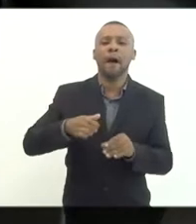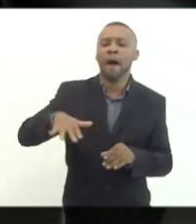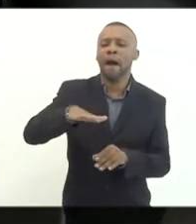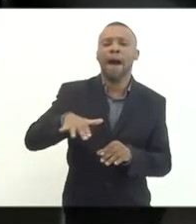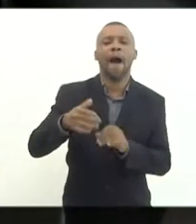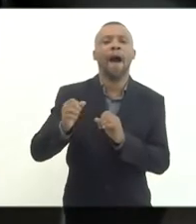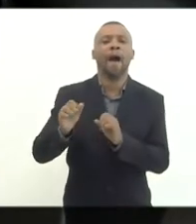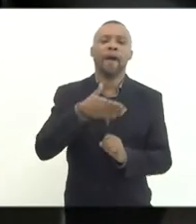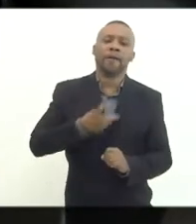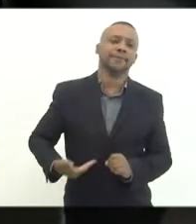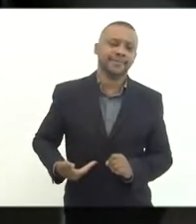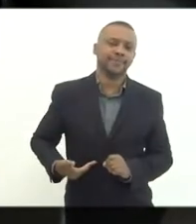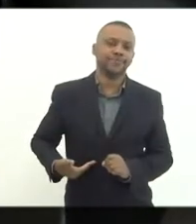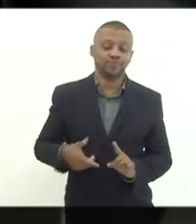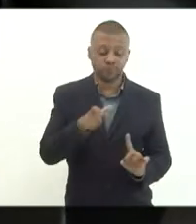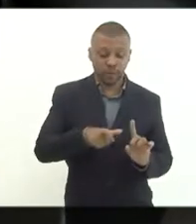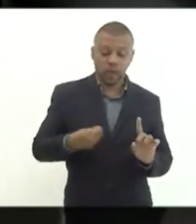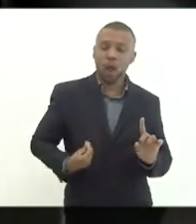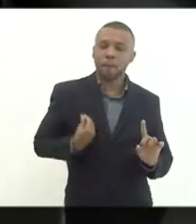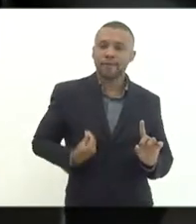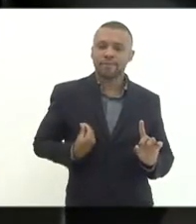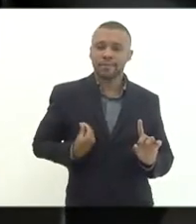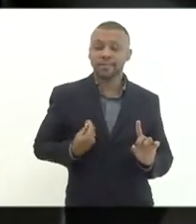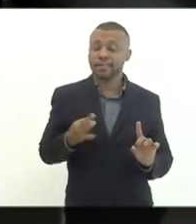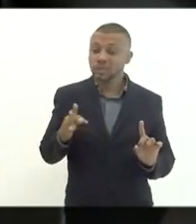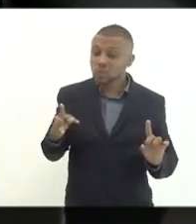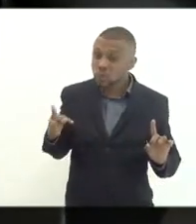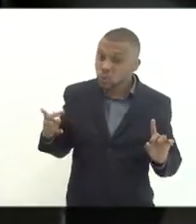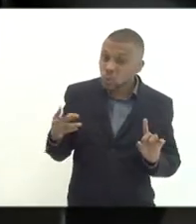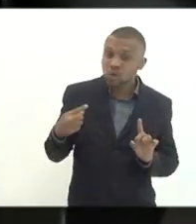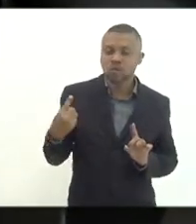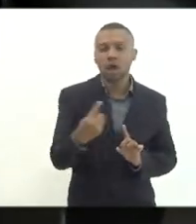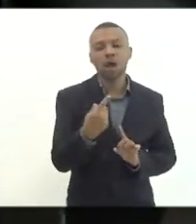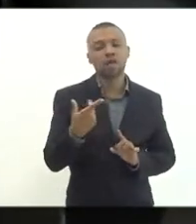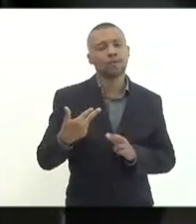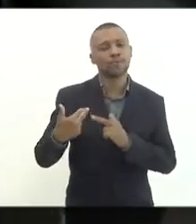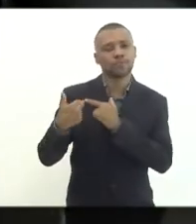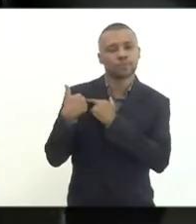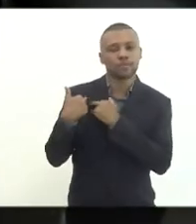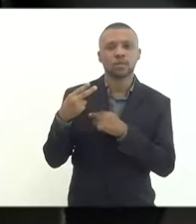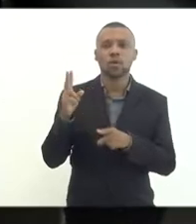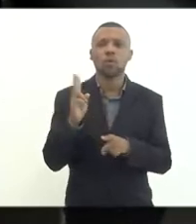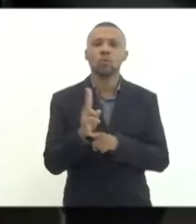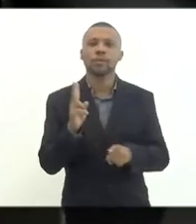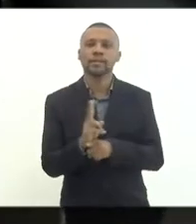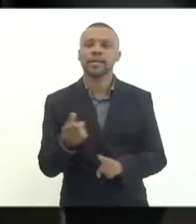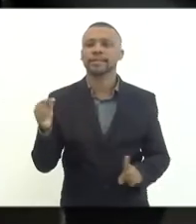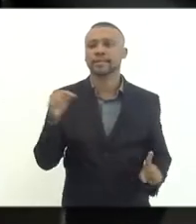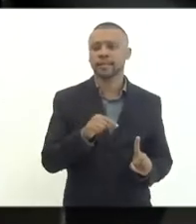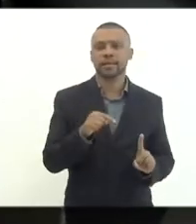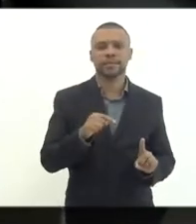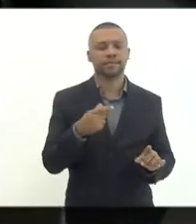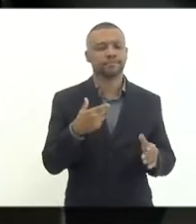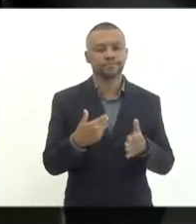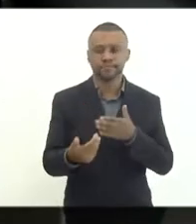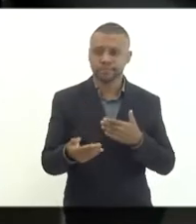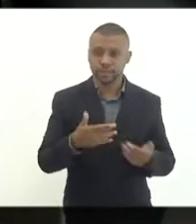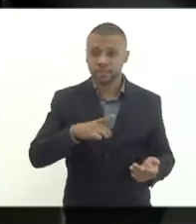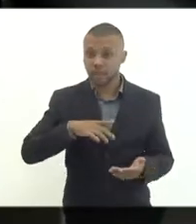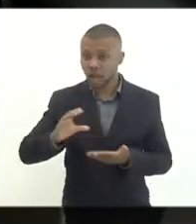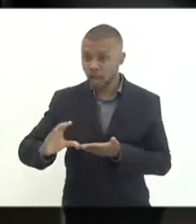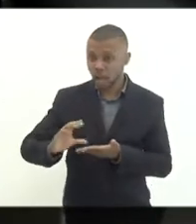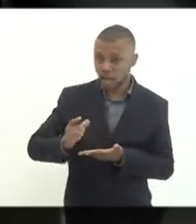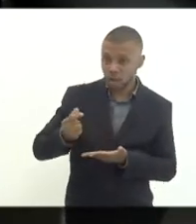público é uma vida e todos são responsáveis por cuidar de bom então assim independente do receber